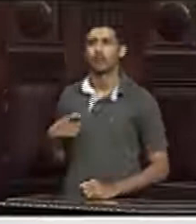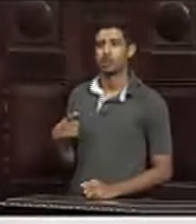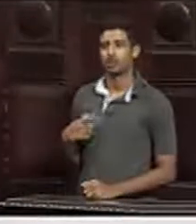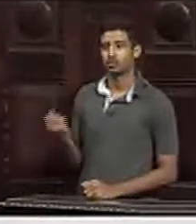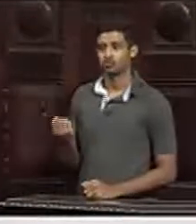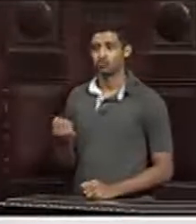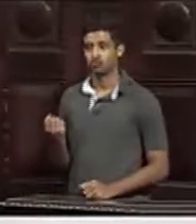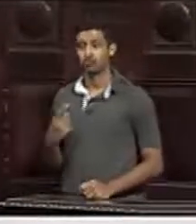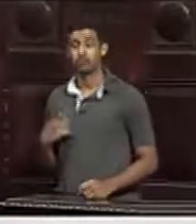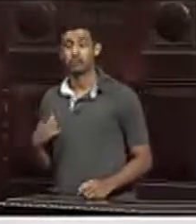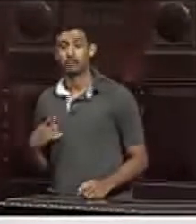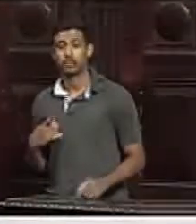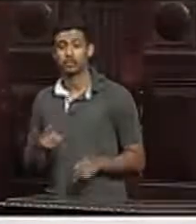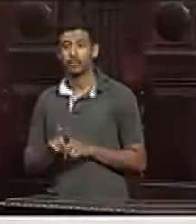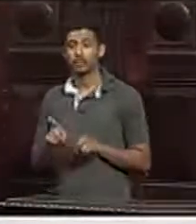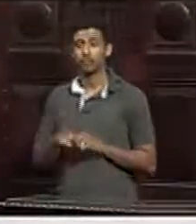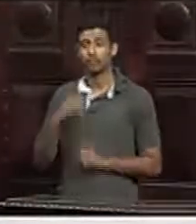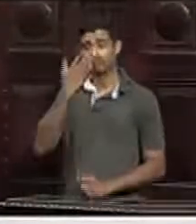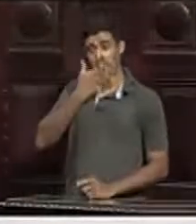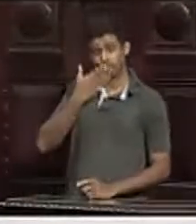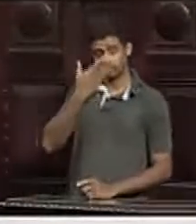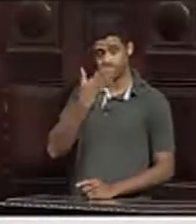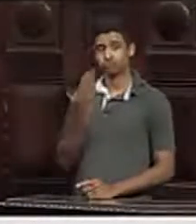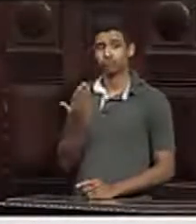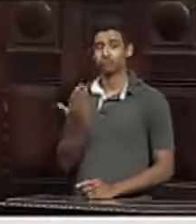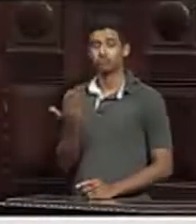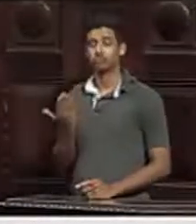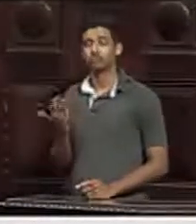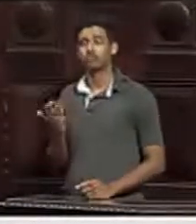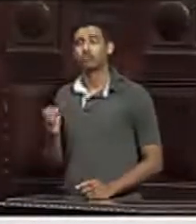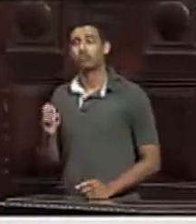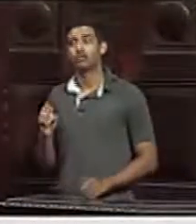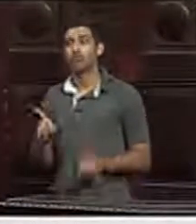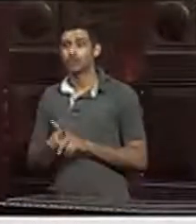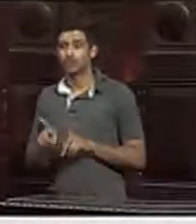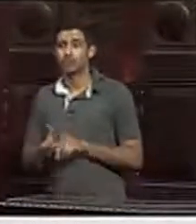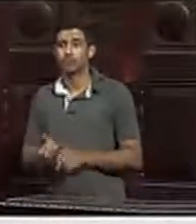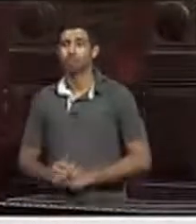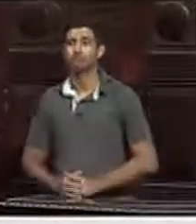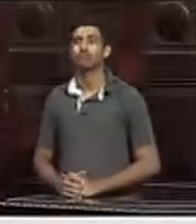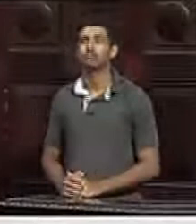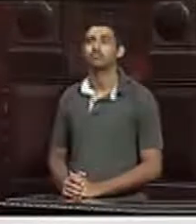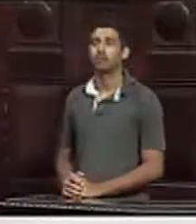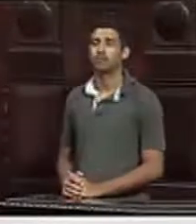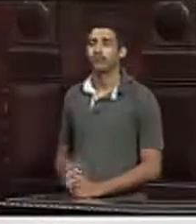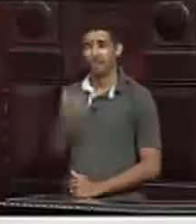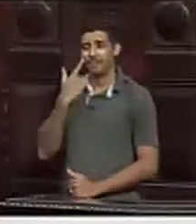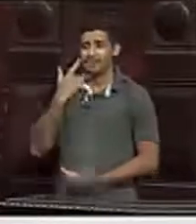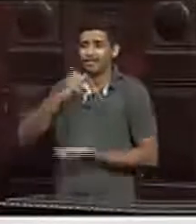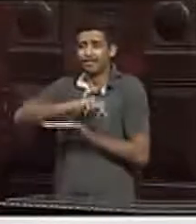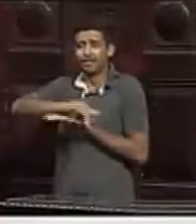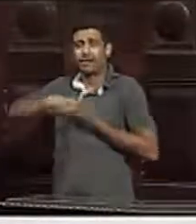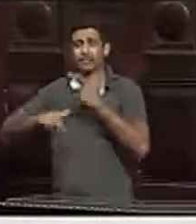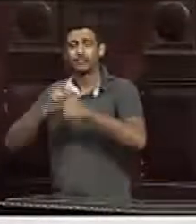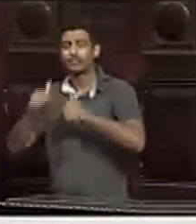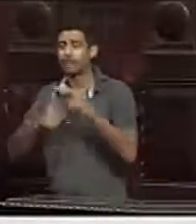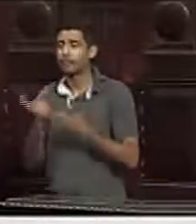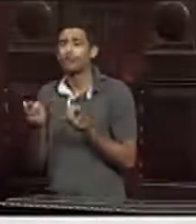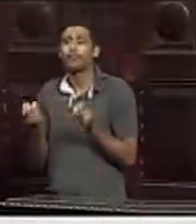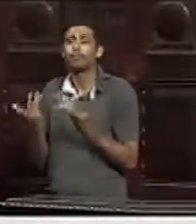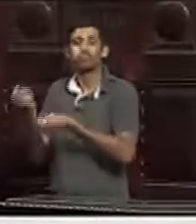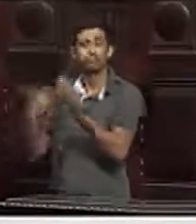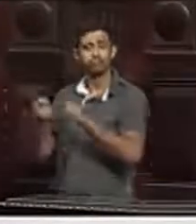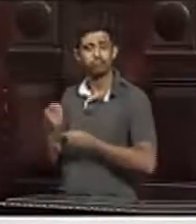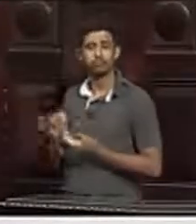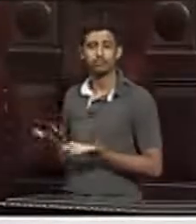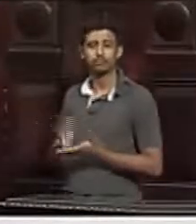a prostituição e o leonocínio e, obviamente, como atividades econômicas,